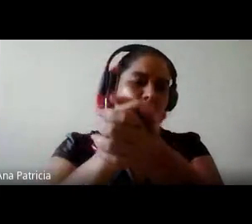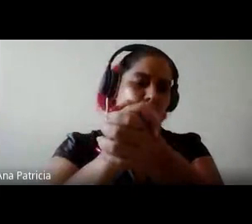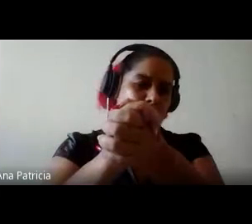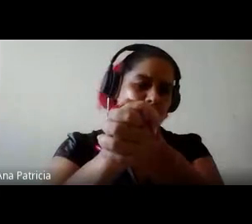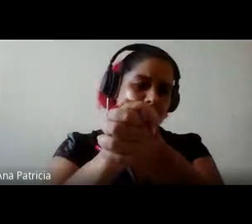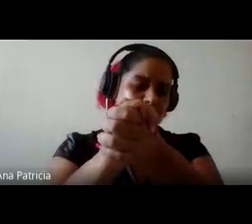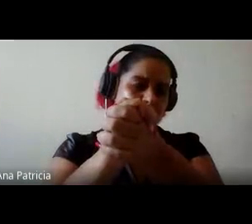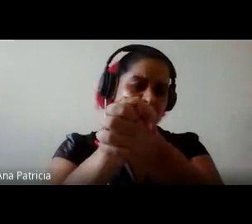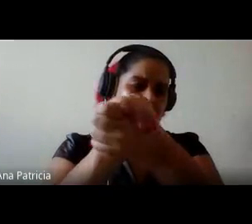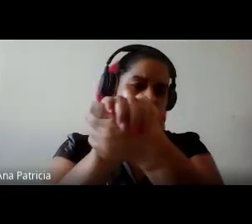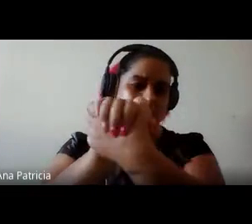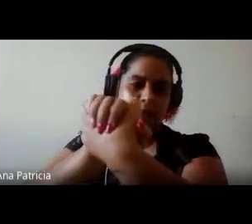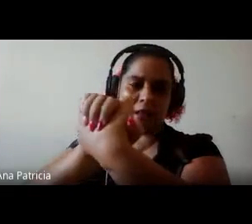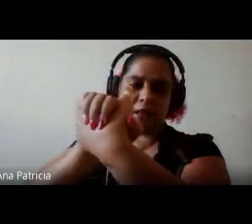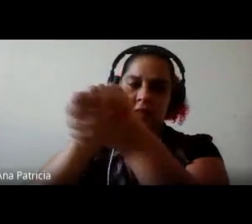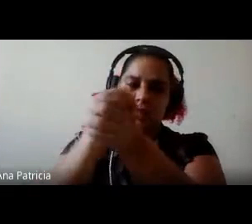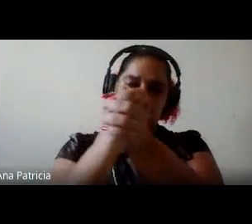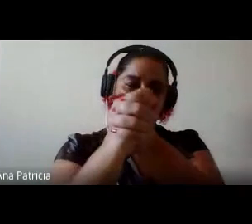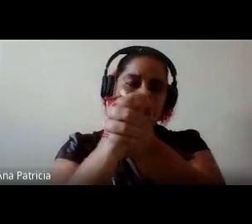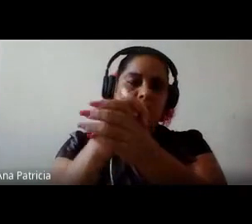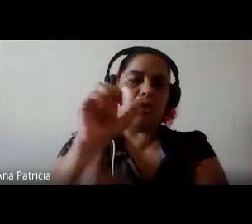casada, as mãos juntas. Assim.